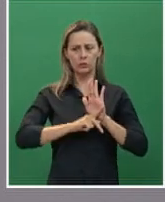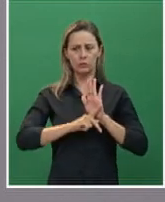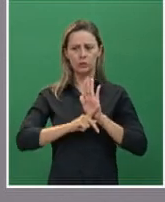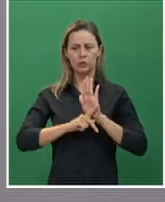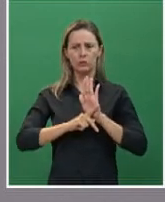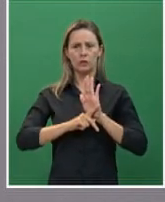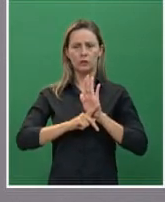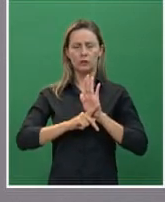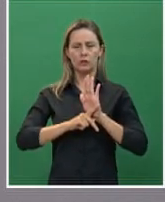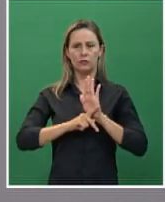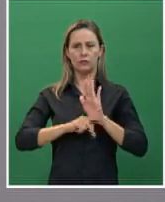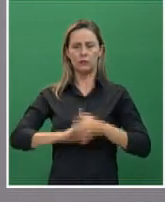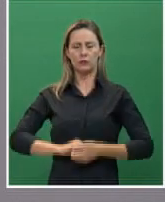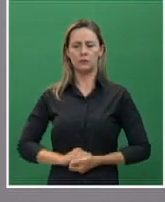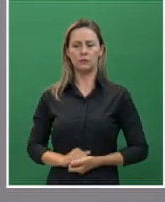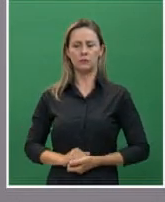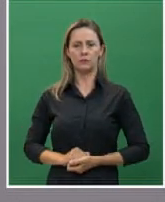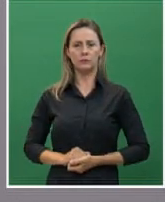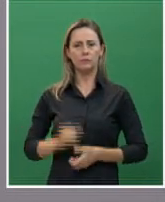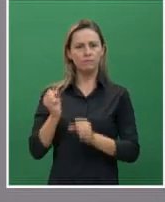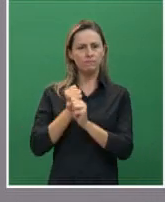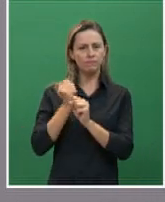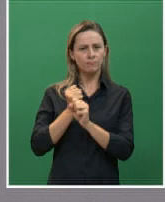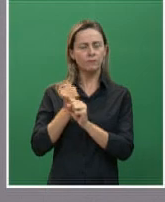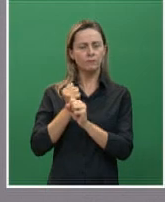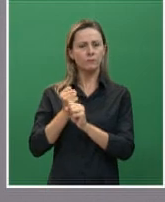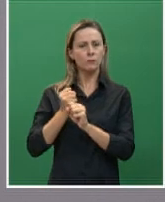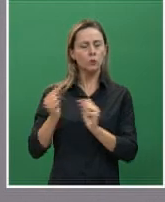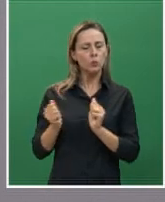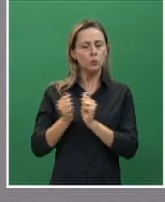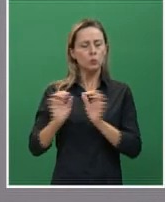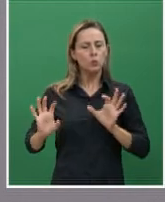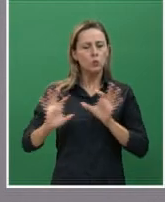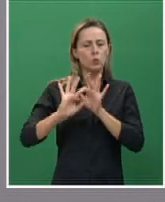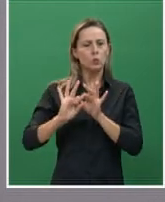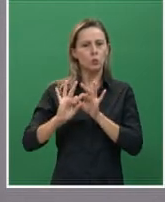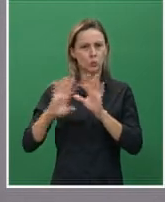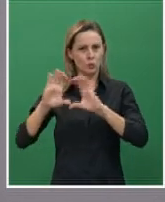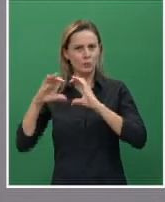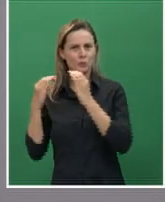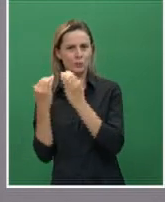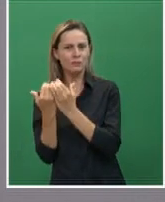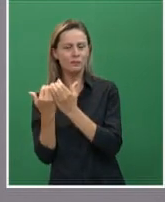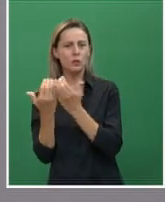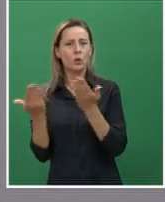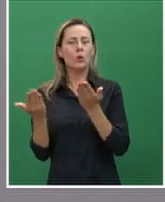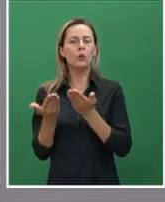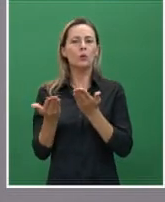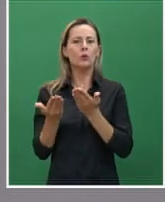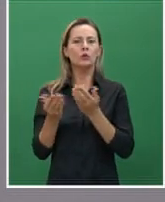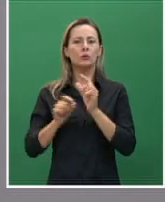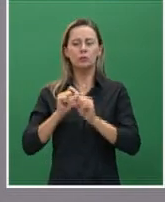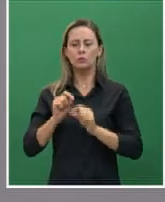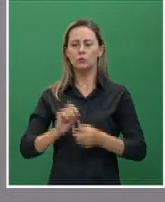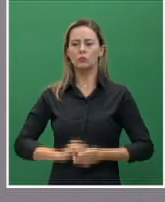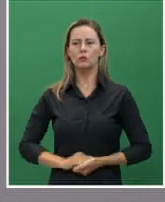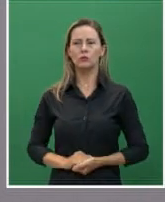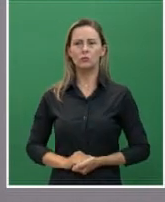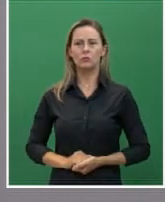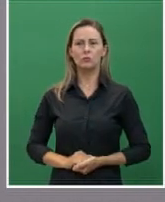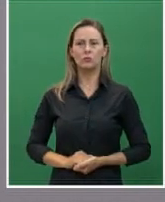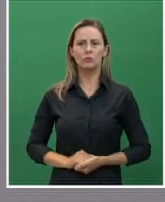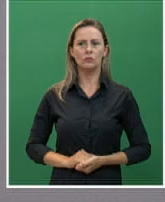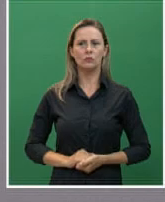projeto político instituído junto com junto com a comunidade que hoje é mole para muito isso que estaria tem